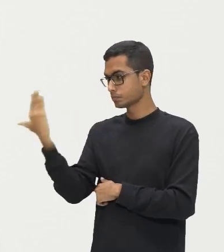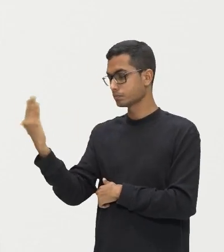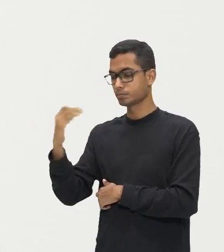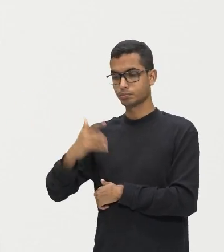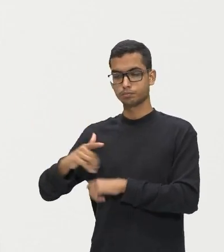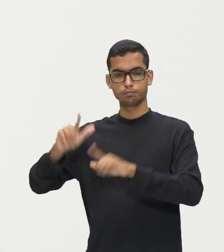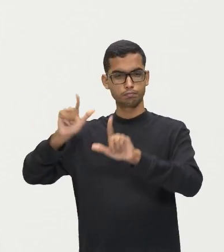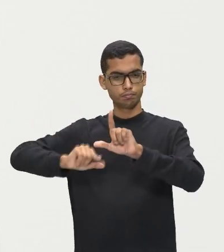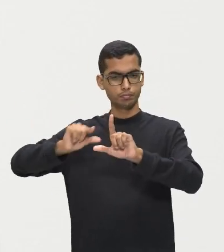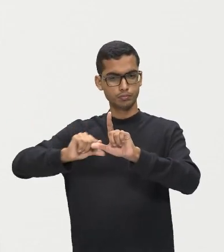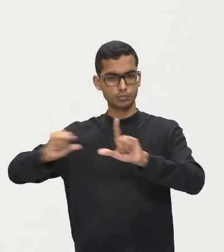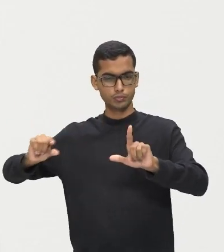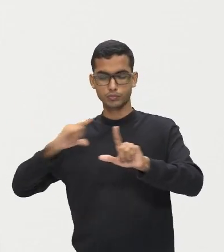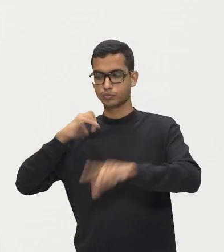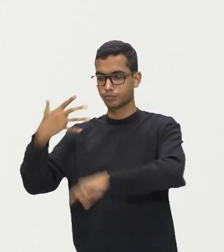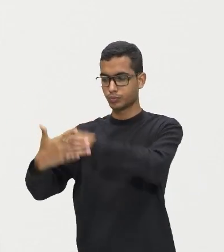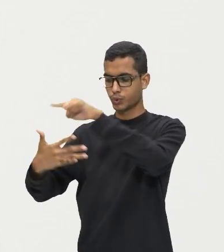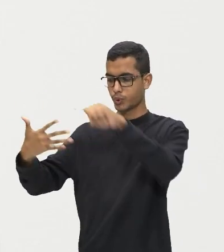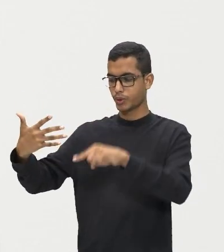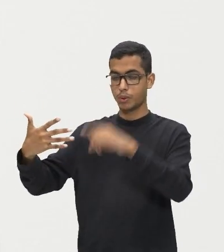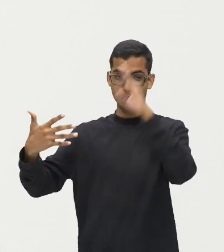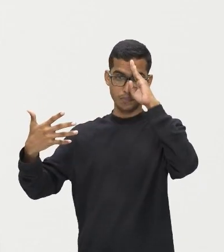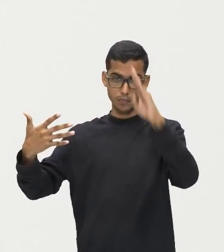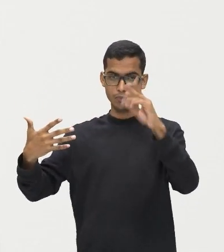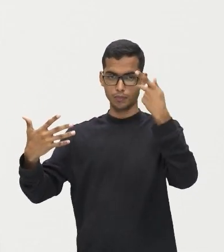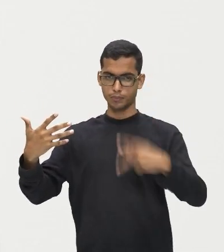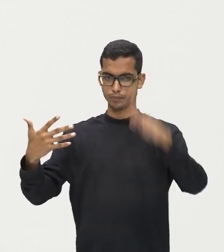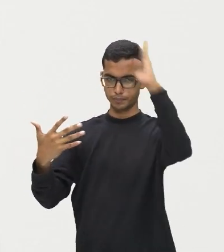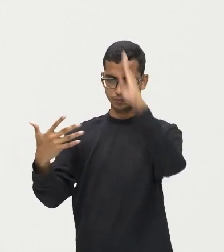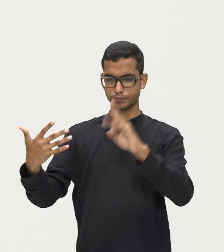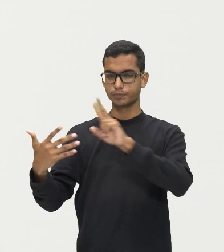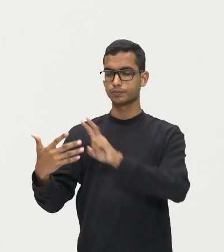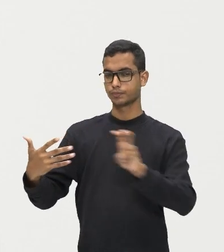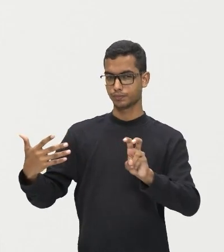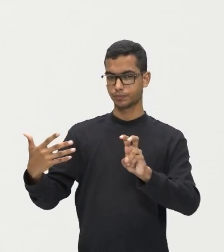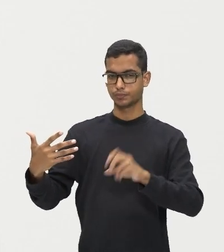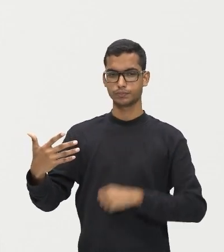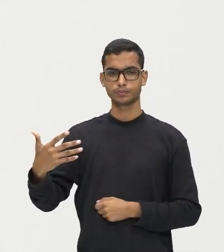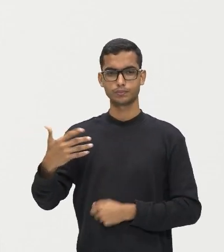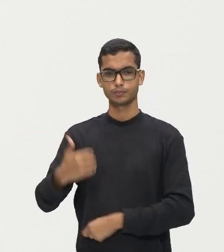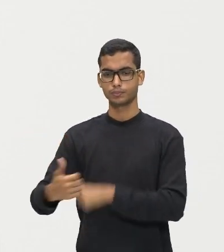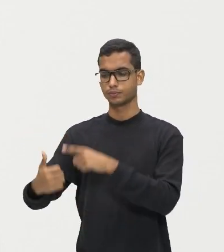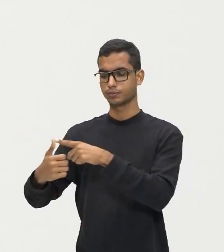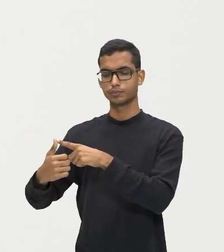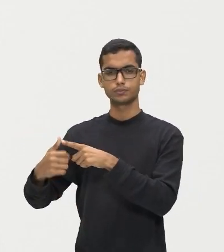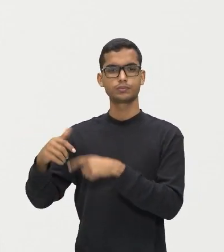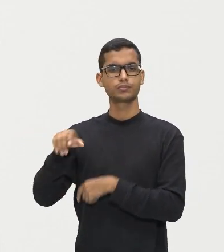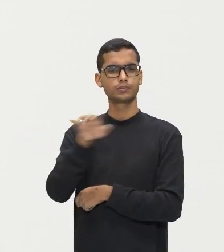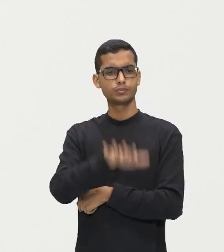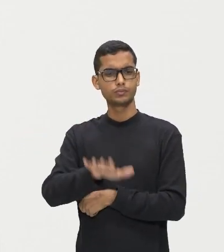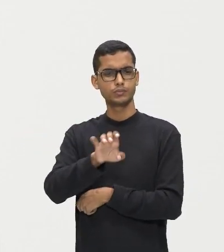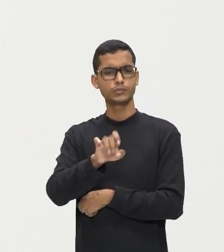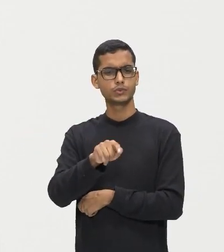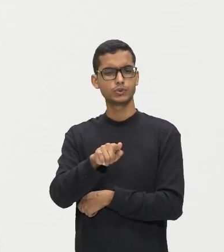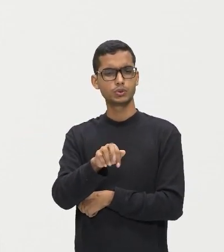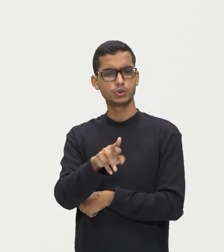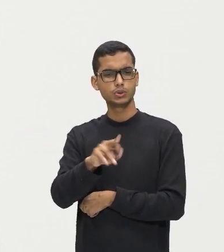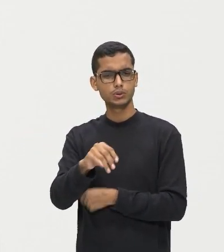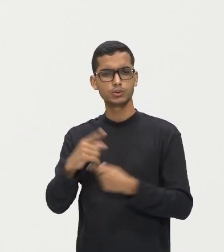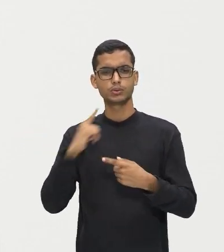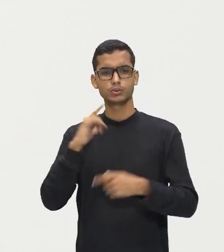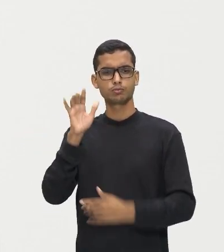ter 5 climas principais no Brasil. Quais são? Equatorial, tropical,